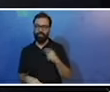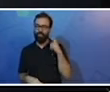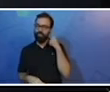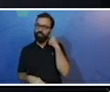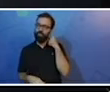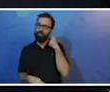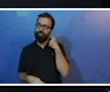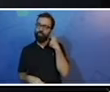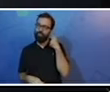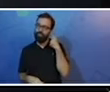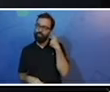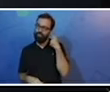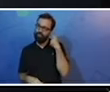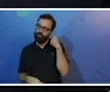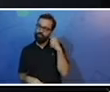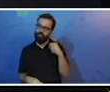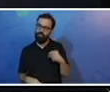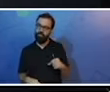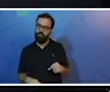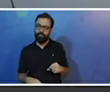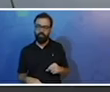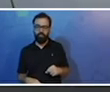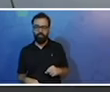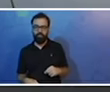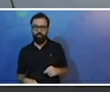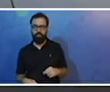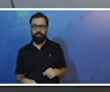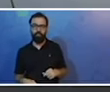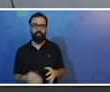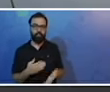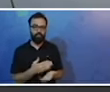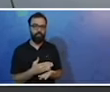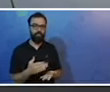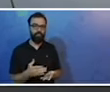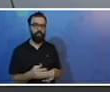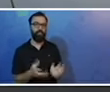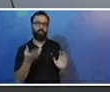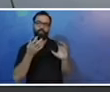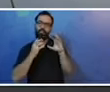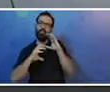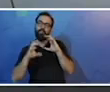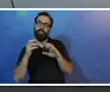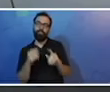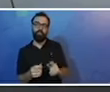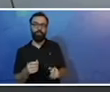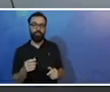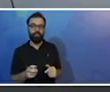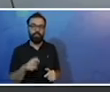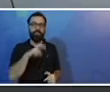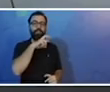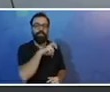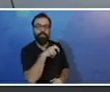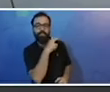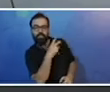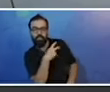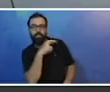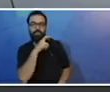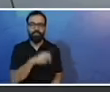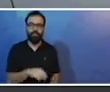começar então como eu disse vamos aprender começar primeiro cantando Então vamos lá cobrar